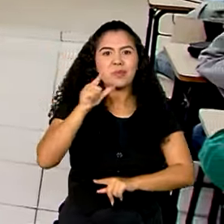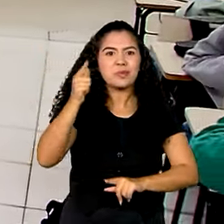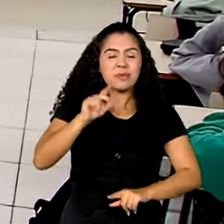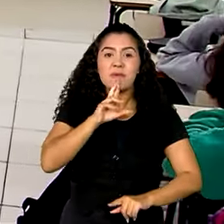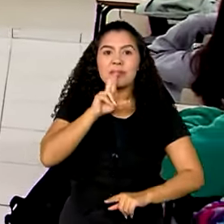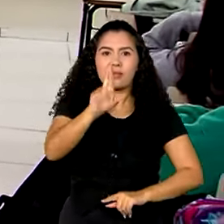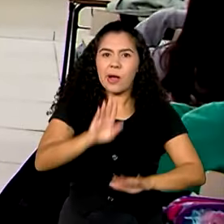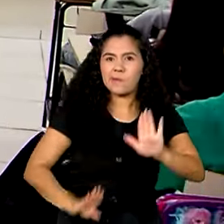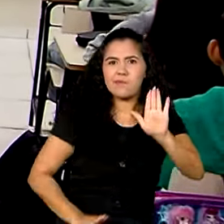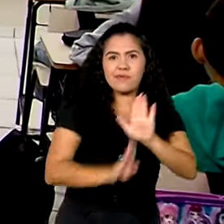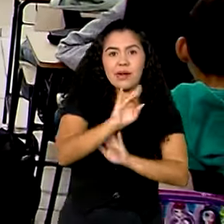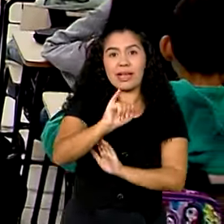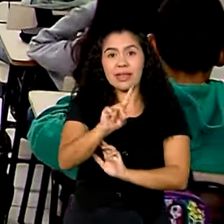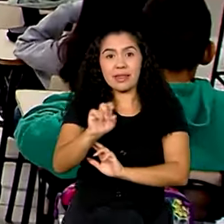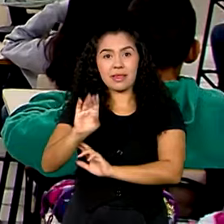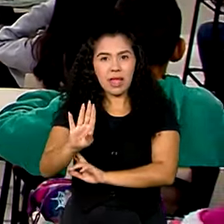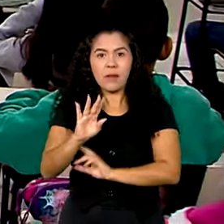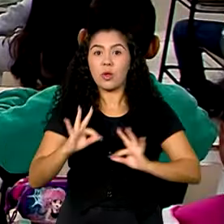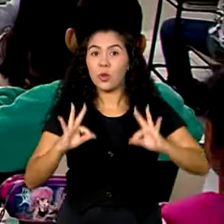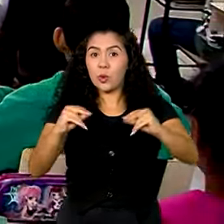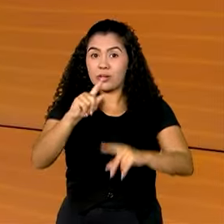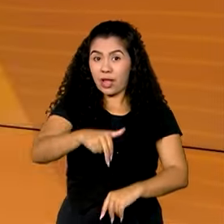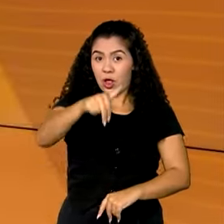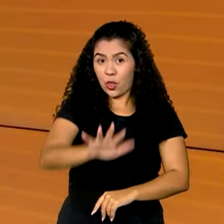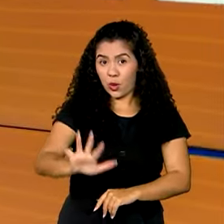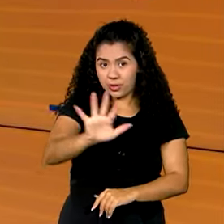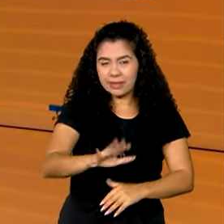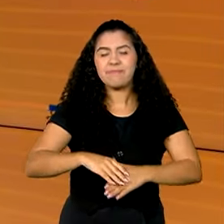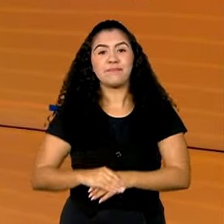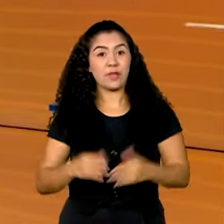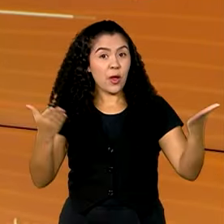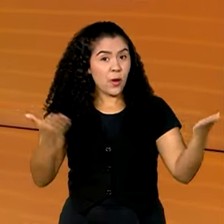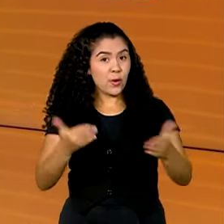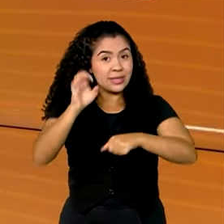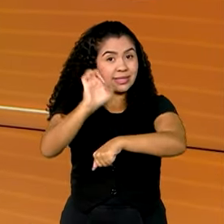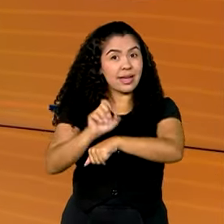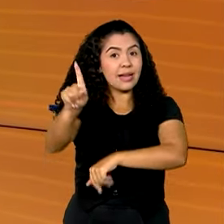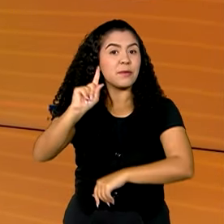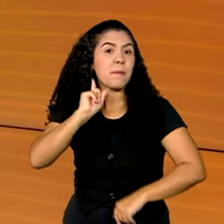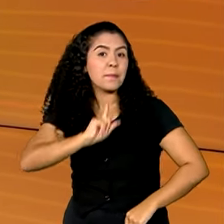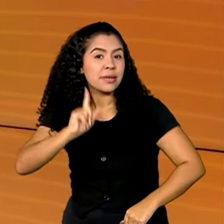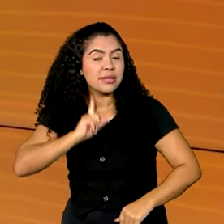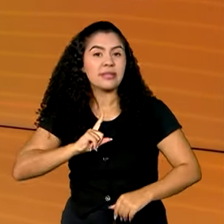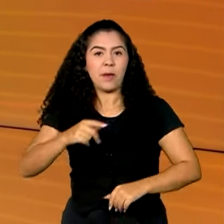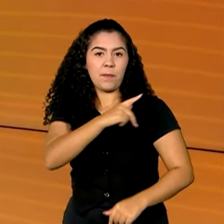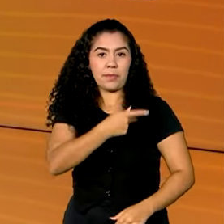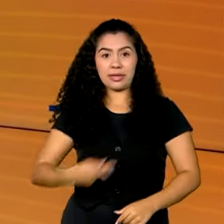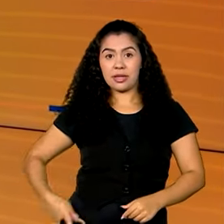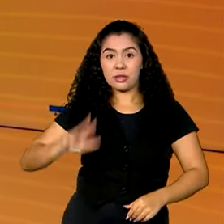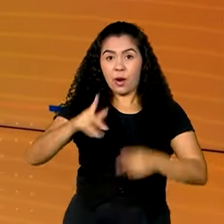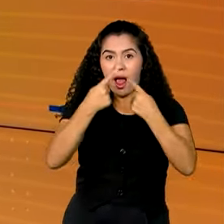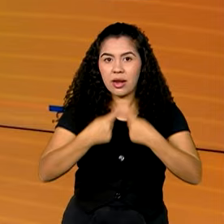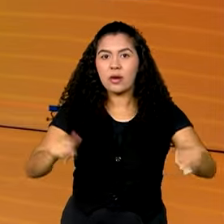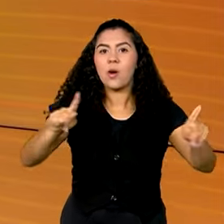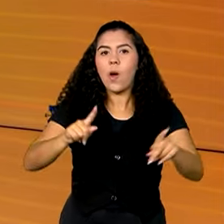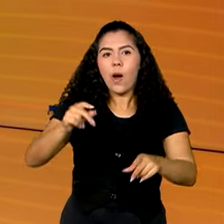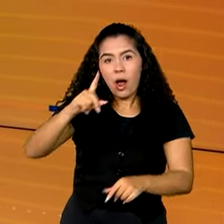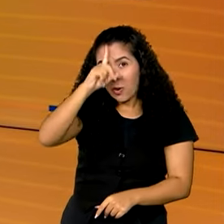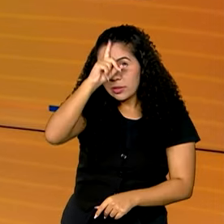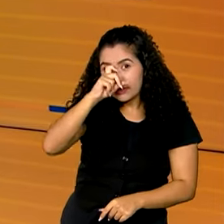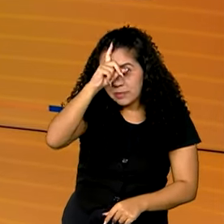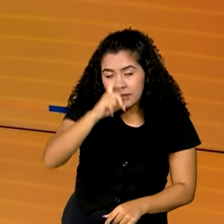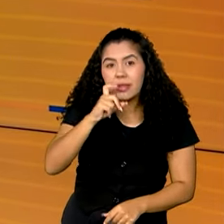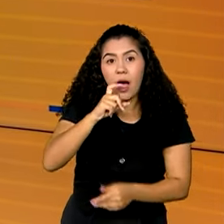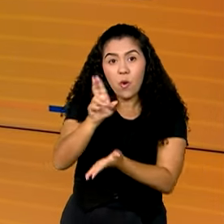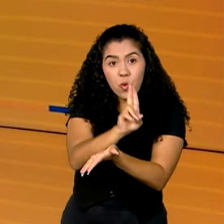IDEB. Todas são da região Nordeste. Hoje, em Minas Gerais, Lula inaugura a obra de Hospital Universitário de Uberlândia e